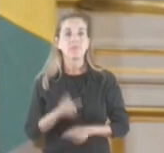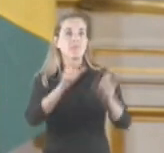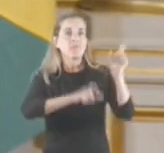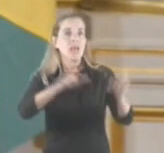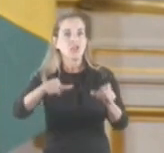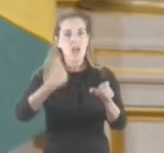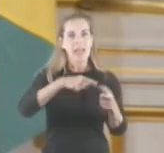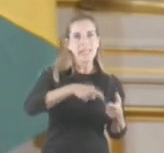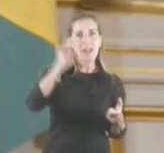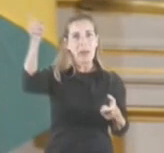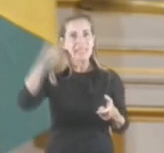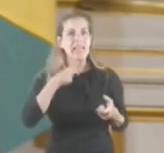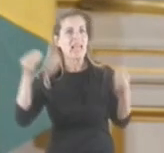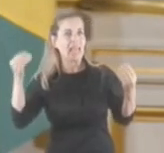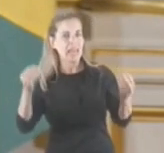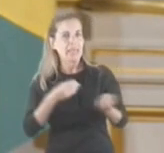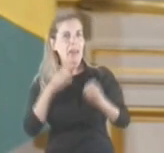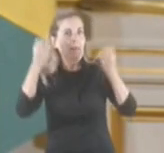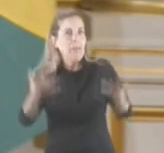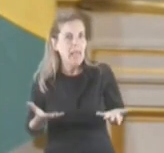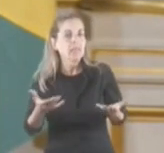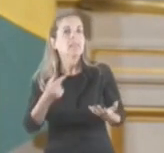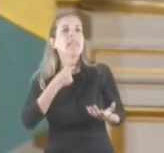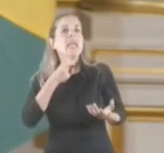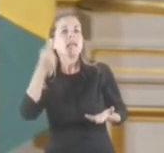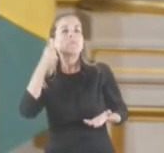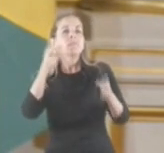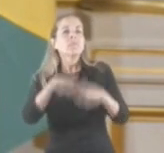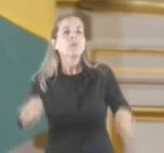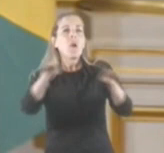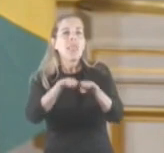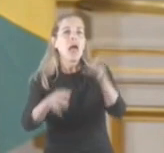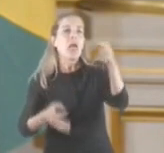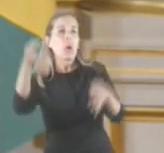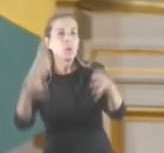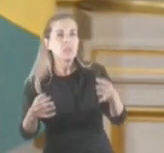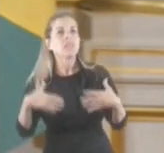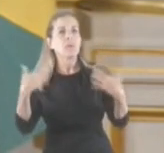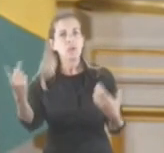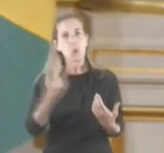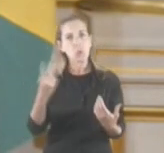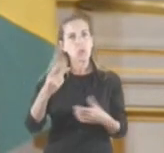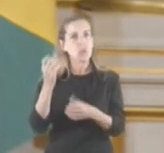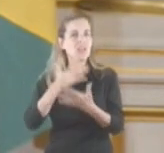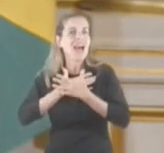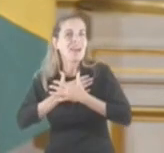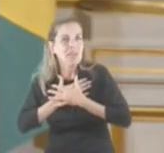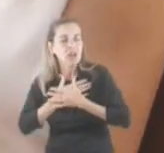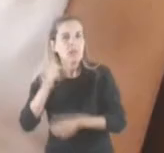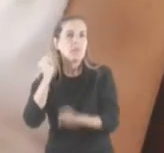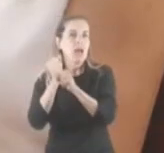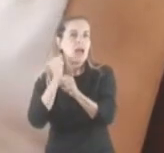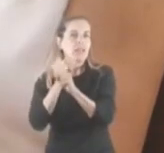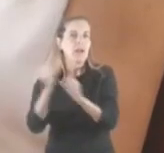quieren bienestar y justicia y para eso vamos a seguir trabajando todo este tiempo, mi querido amigo. Os nossos povos